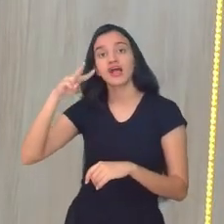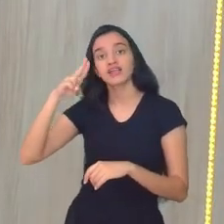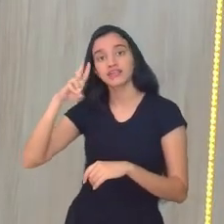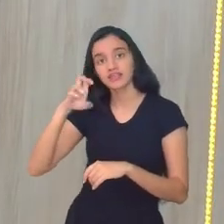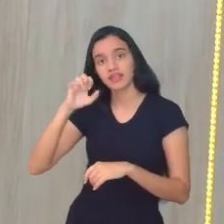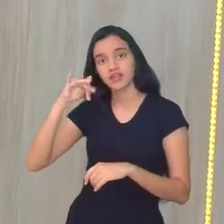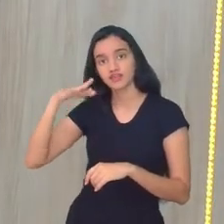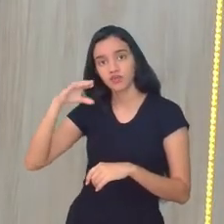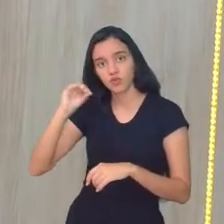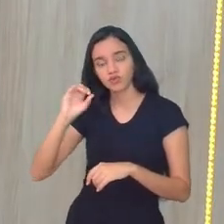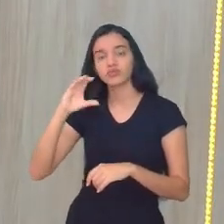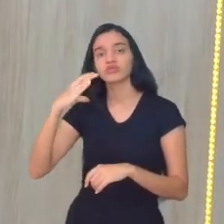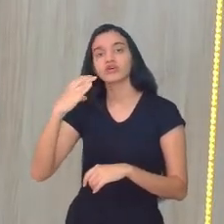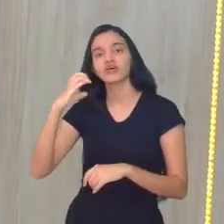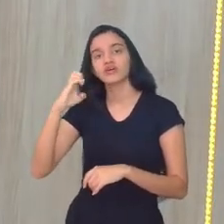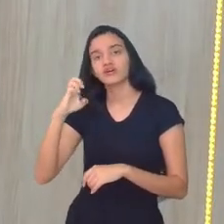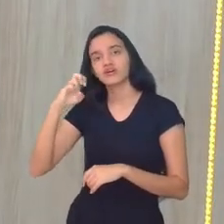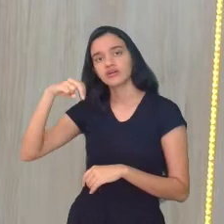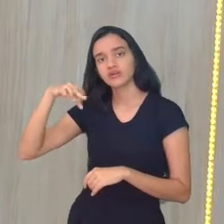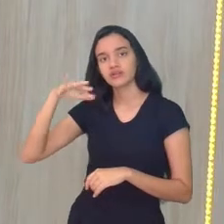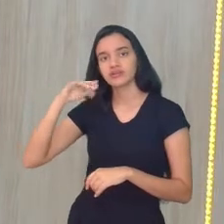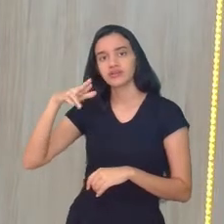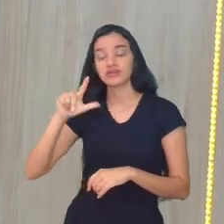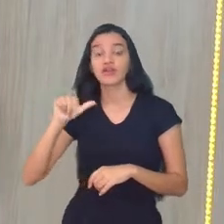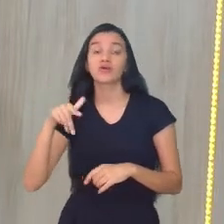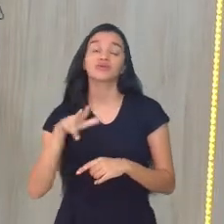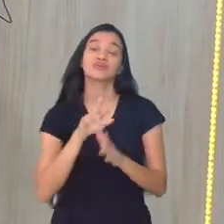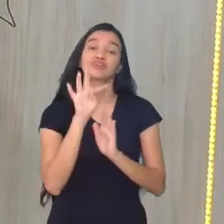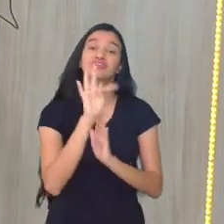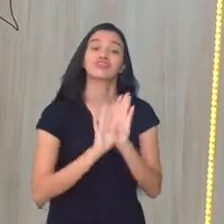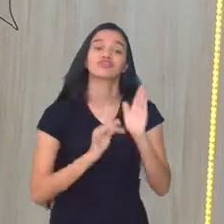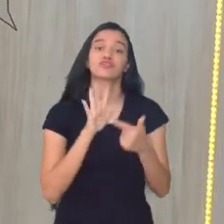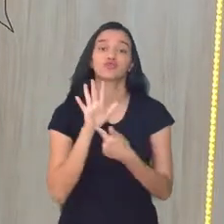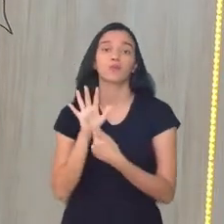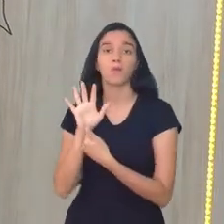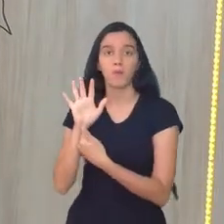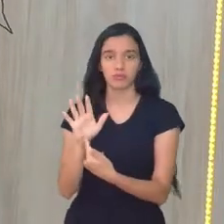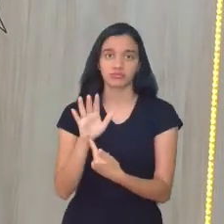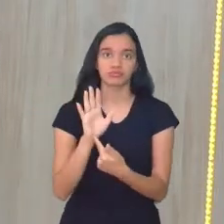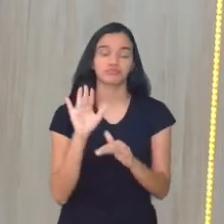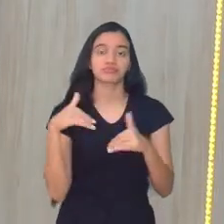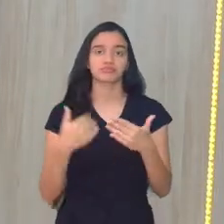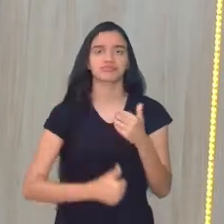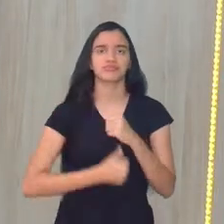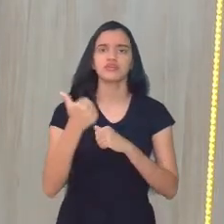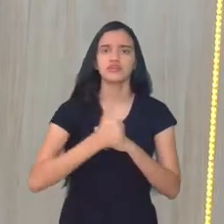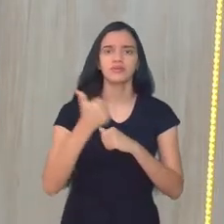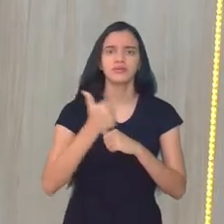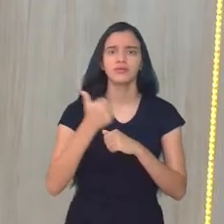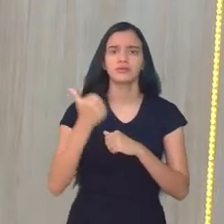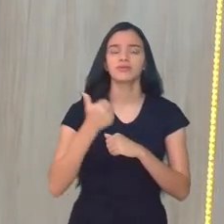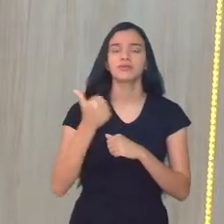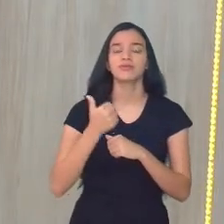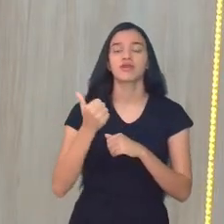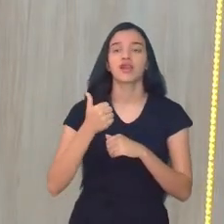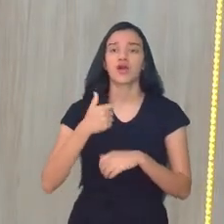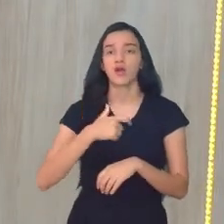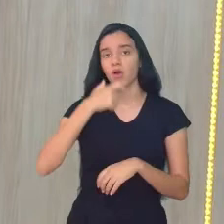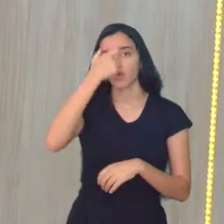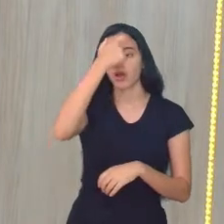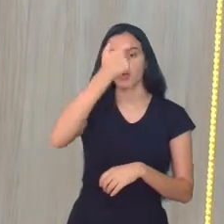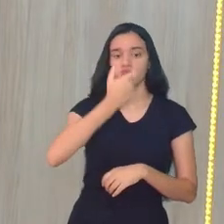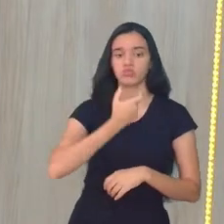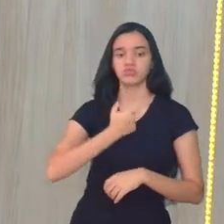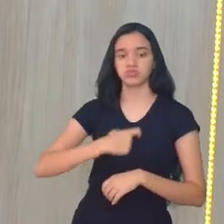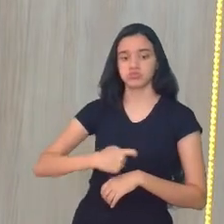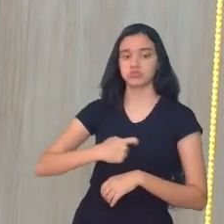gente vai precisar exercitar em outros textos que eu vou apresentar aqui. Então, vimos aí primeiro o sistema nervoso periférico.